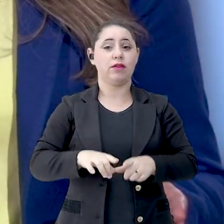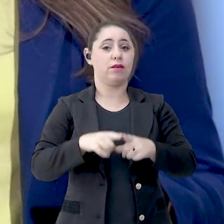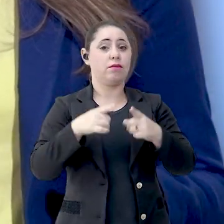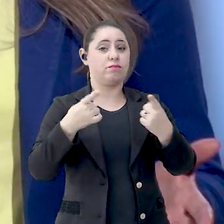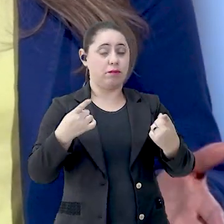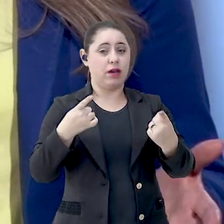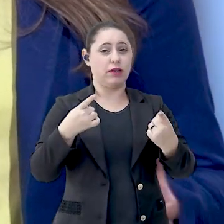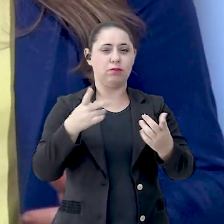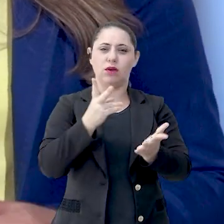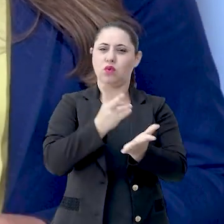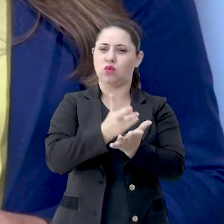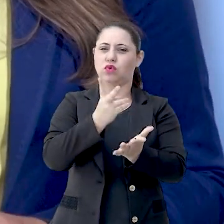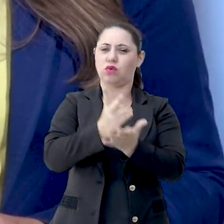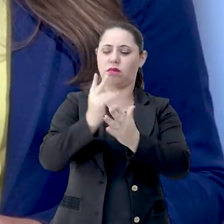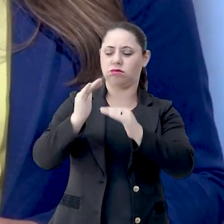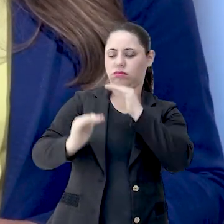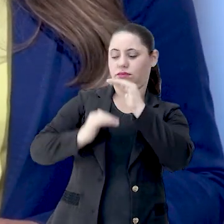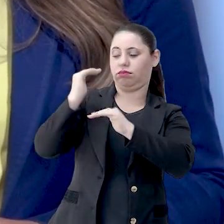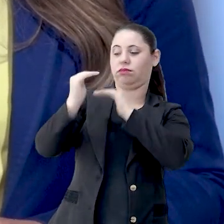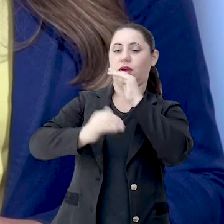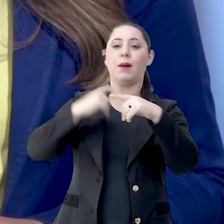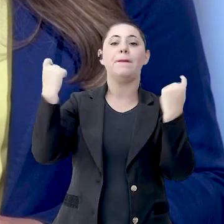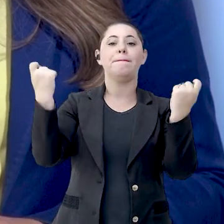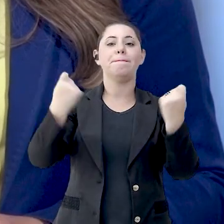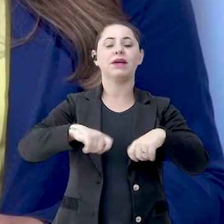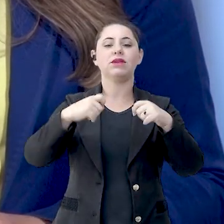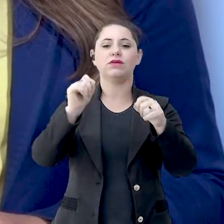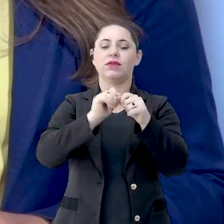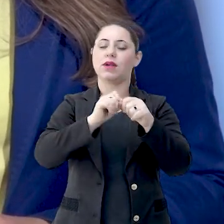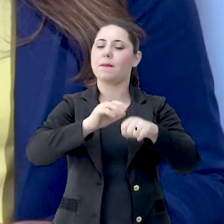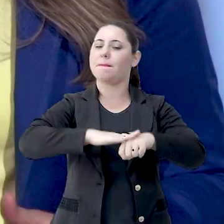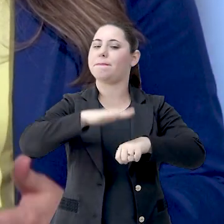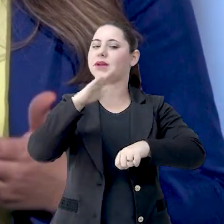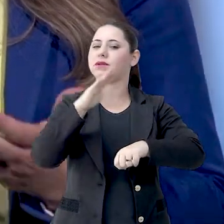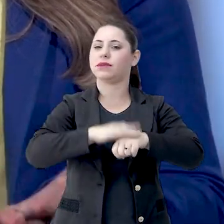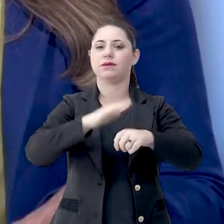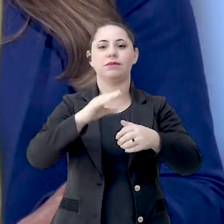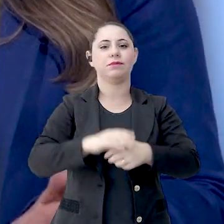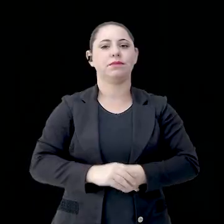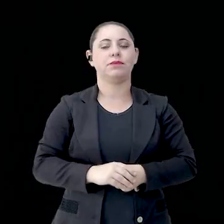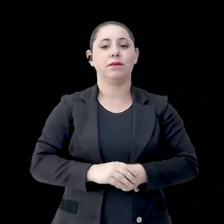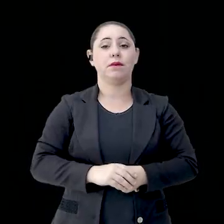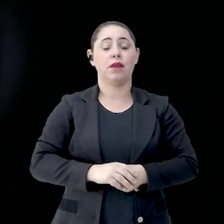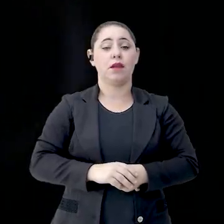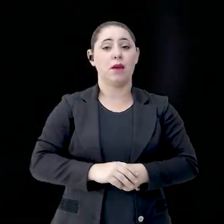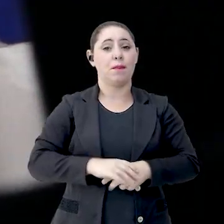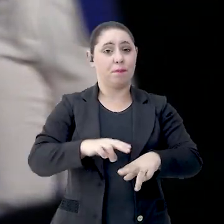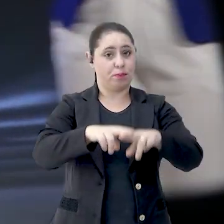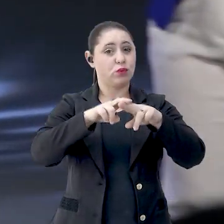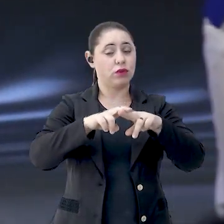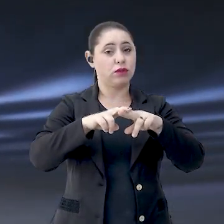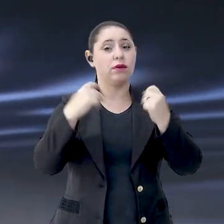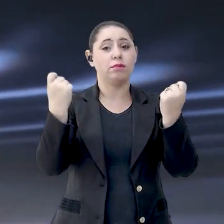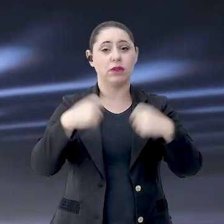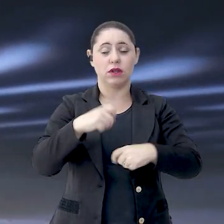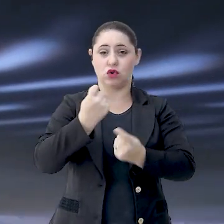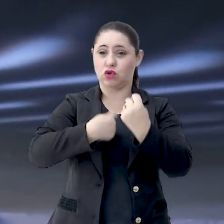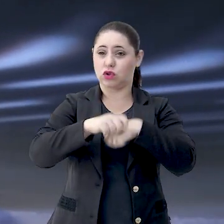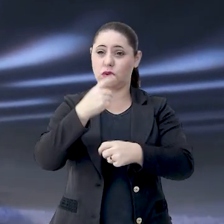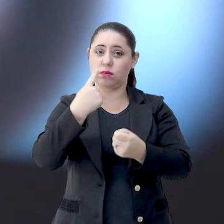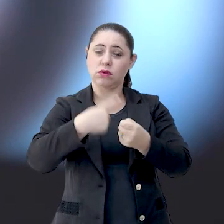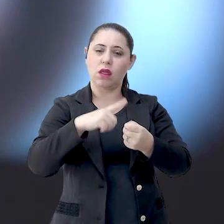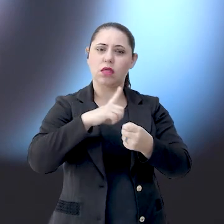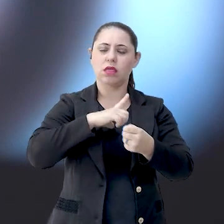viver. Porém, para continuar avançando, é preciso fazer mais. Para isso, a